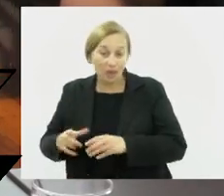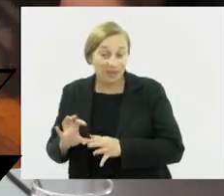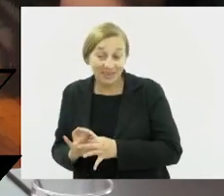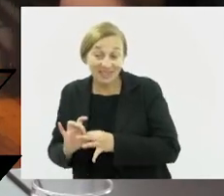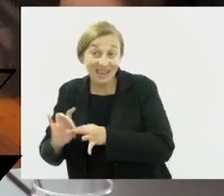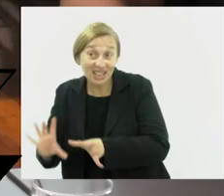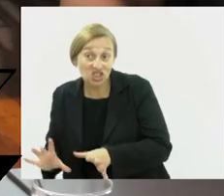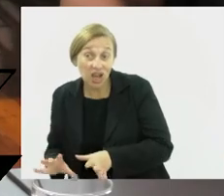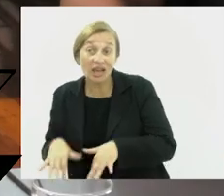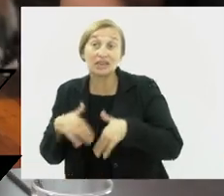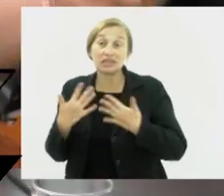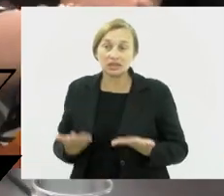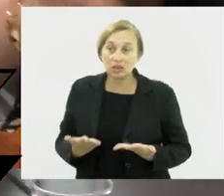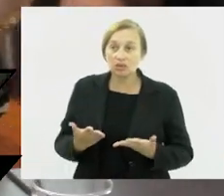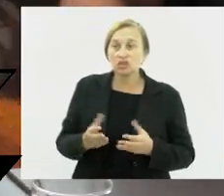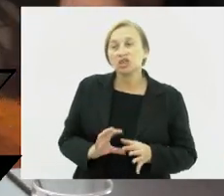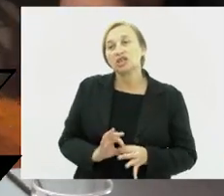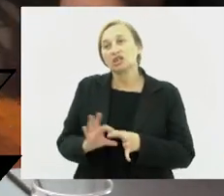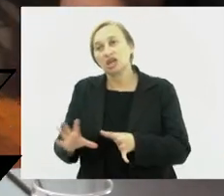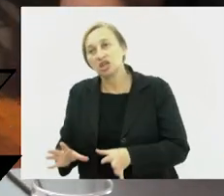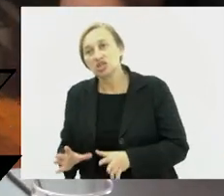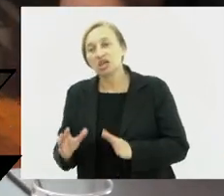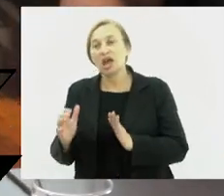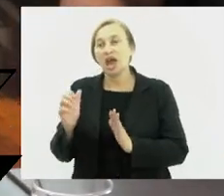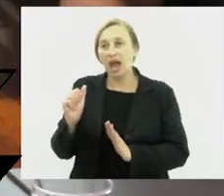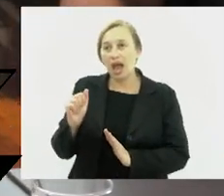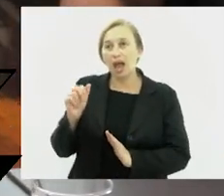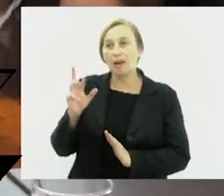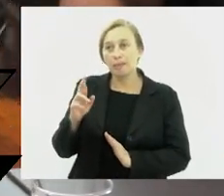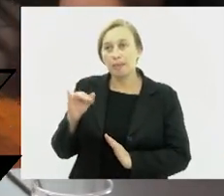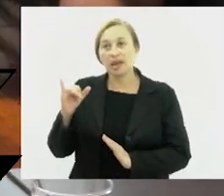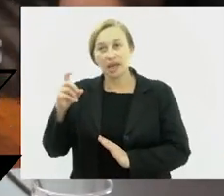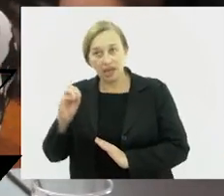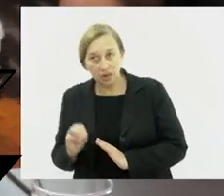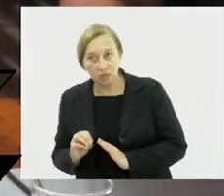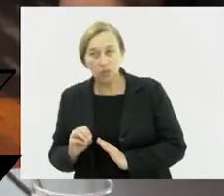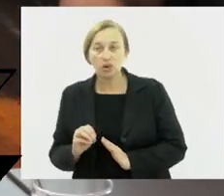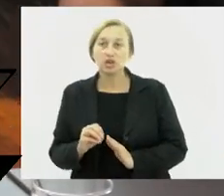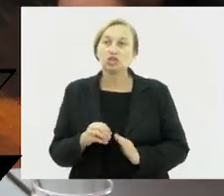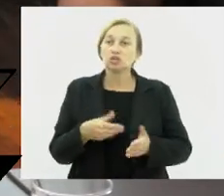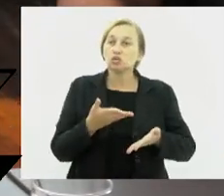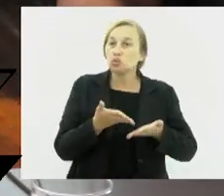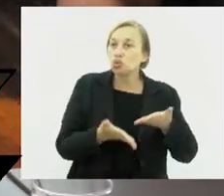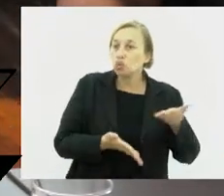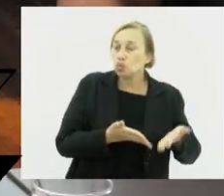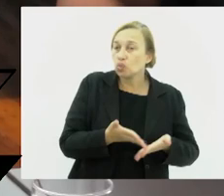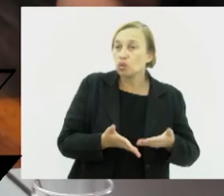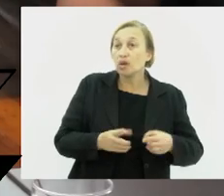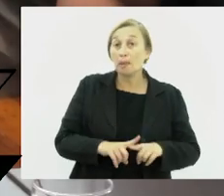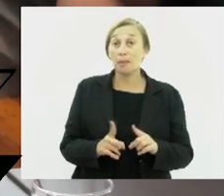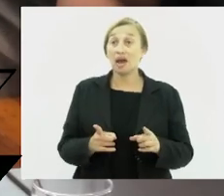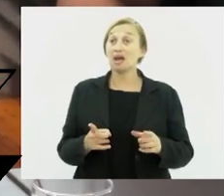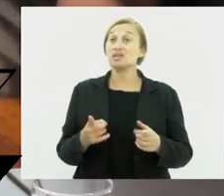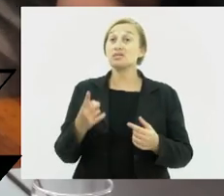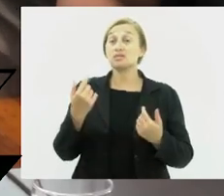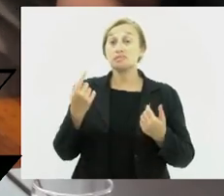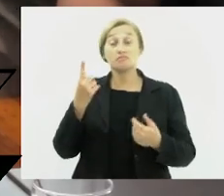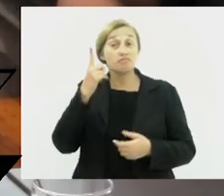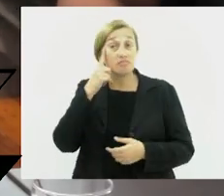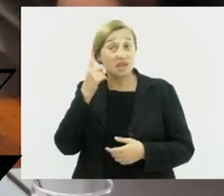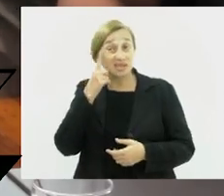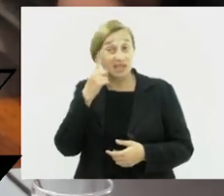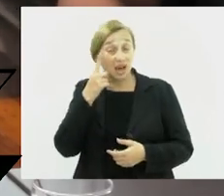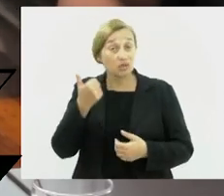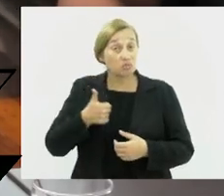gente coloca em abrigos, a gente mantém a hospedagem. Agora, isso deveria ser pensado